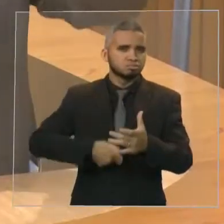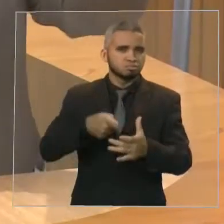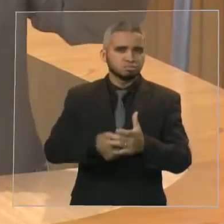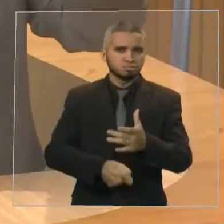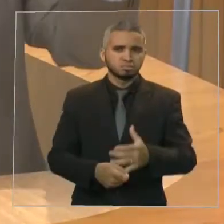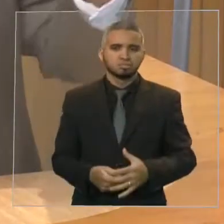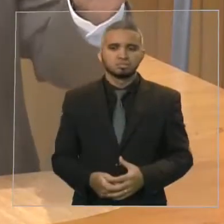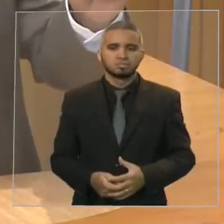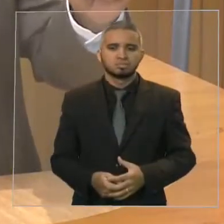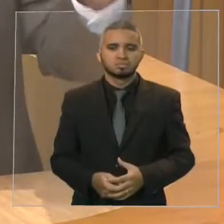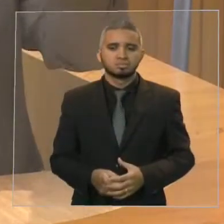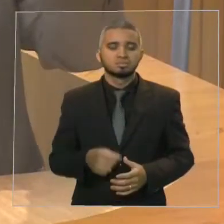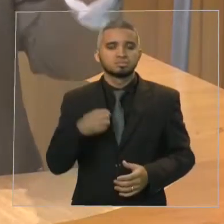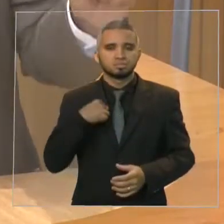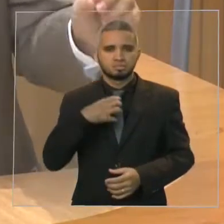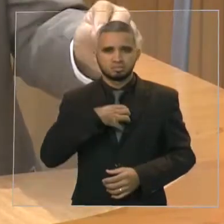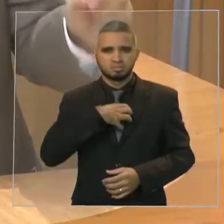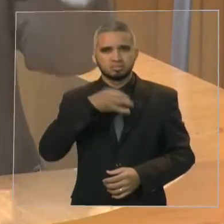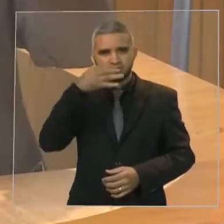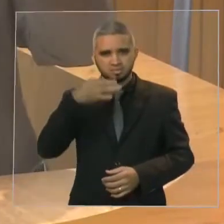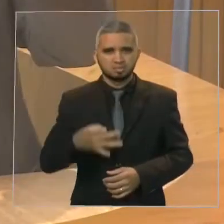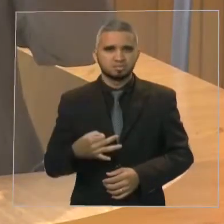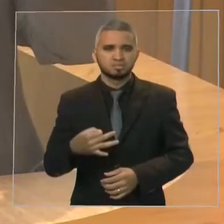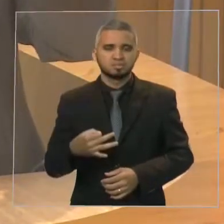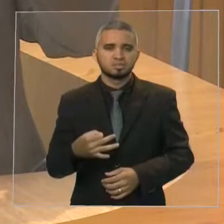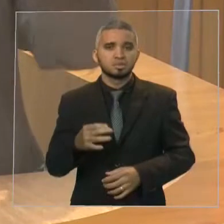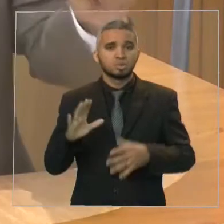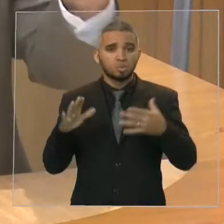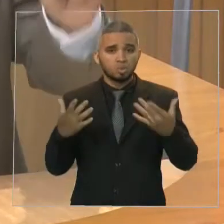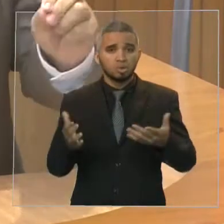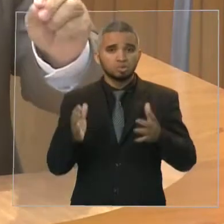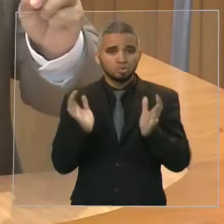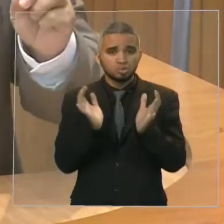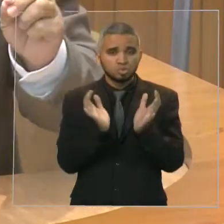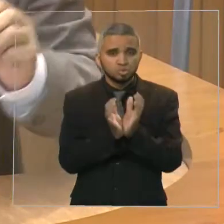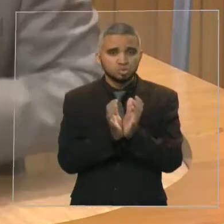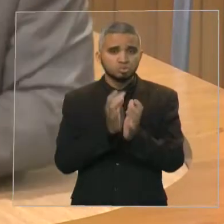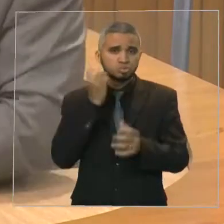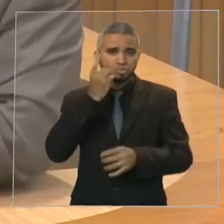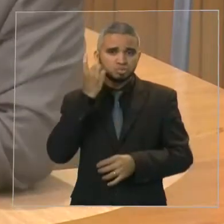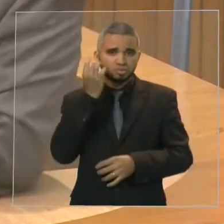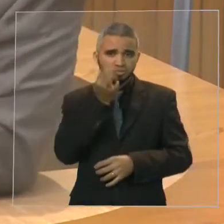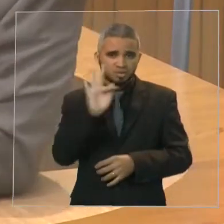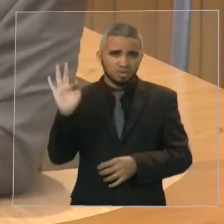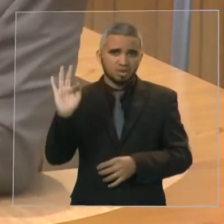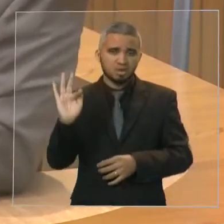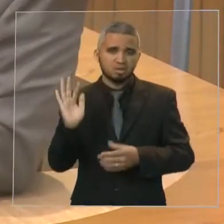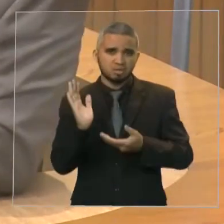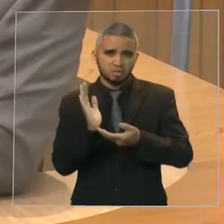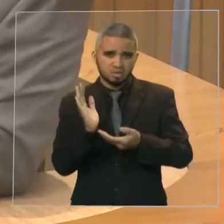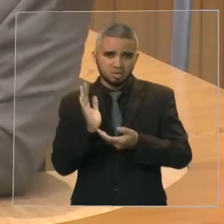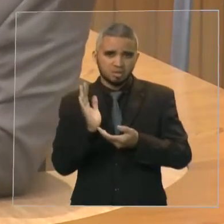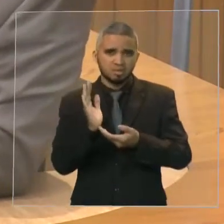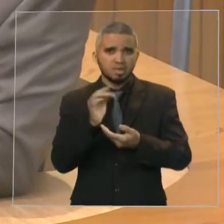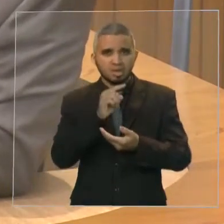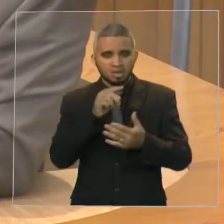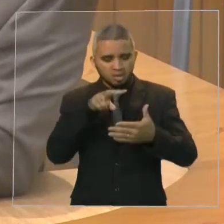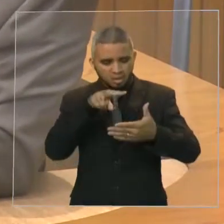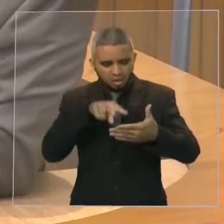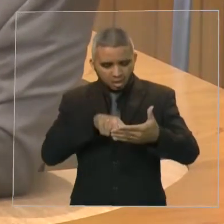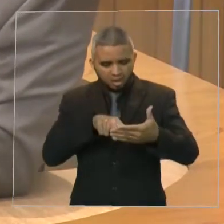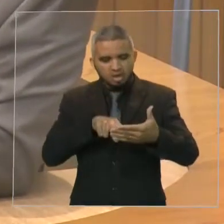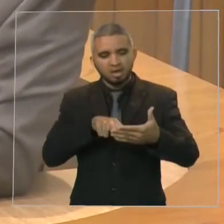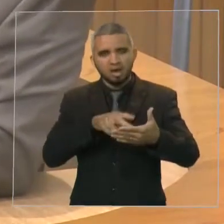bancada federal, eu tenho certeza que vai ser sensível a isto, alocar esse recurso, o governo